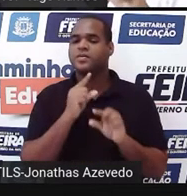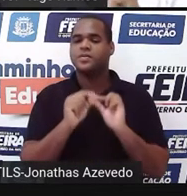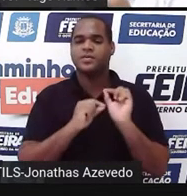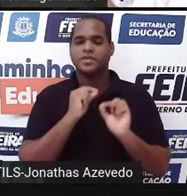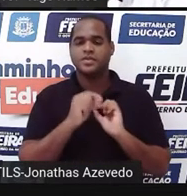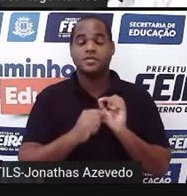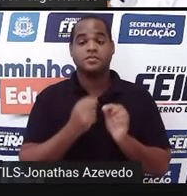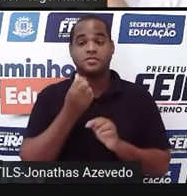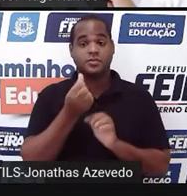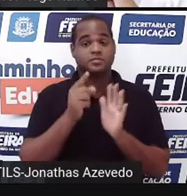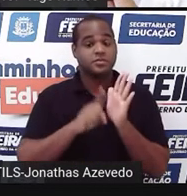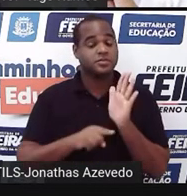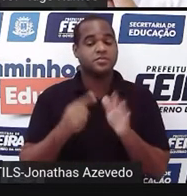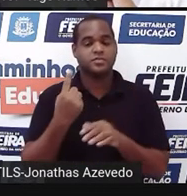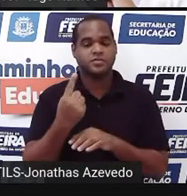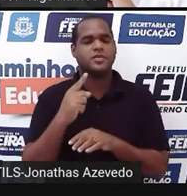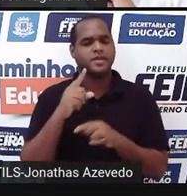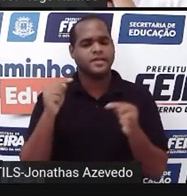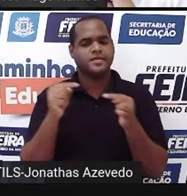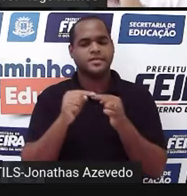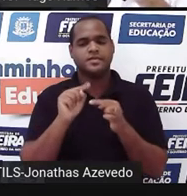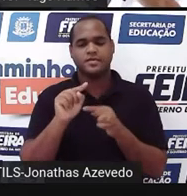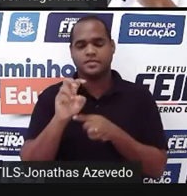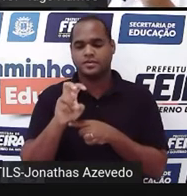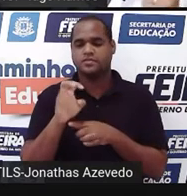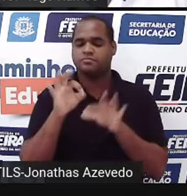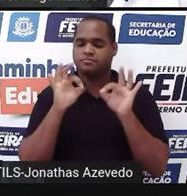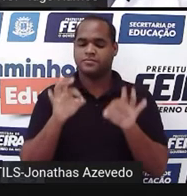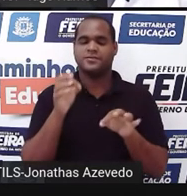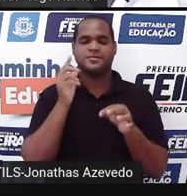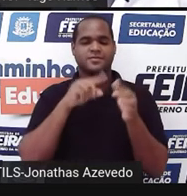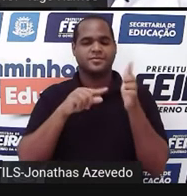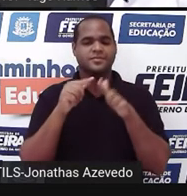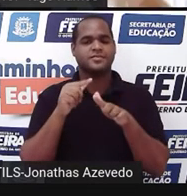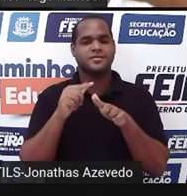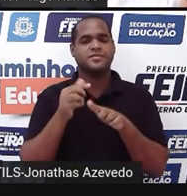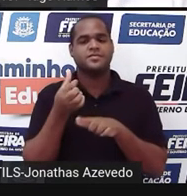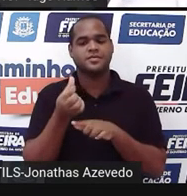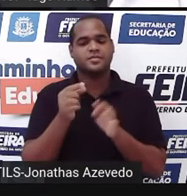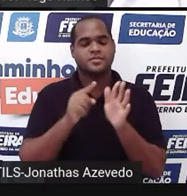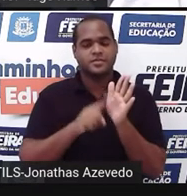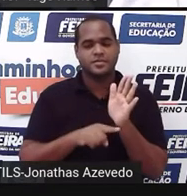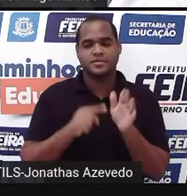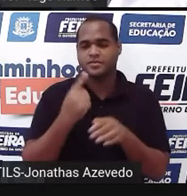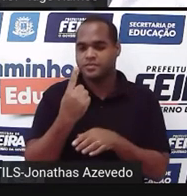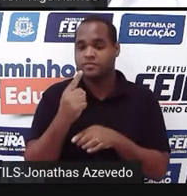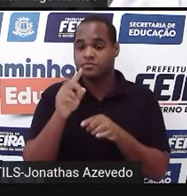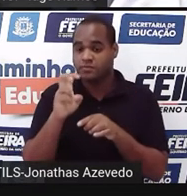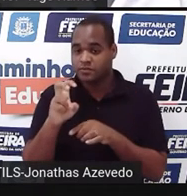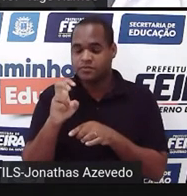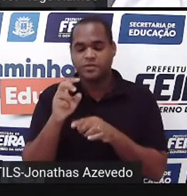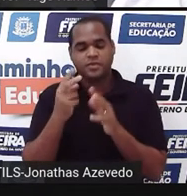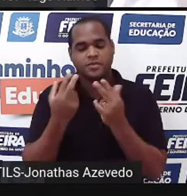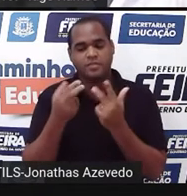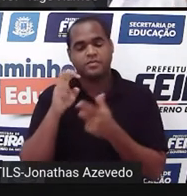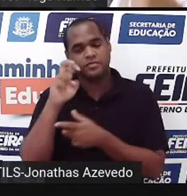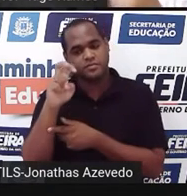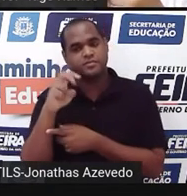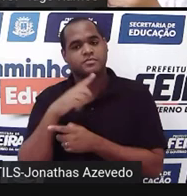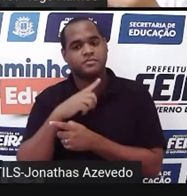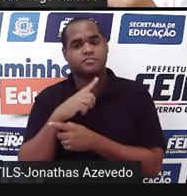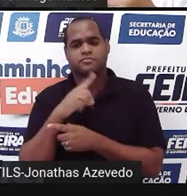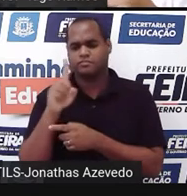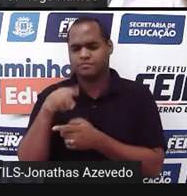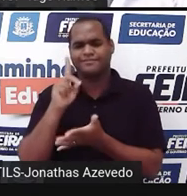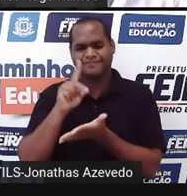16 - um tem que ser igual a 5 para dar certo 6 - 1 a 5 = 5 5 = 5